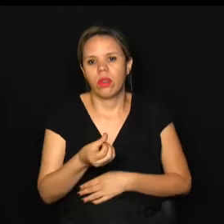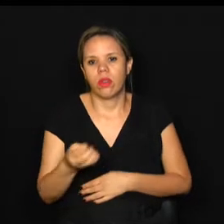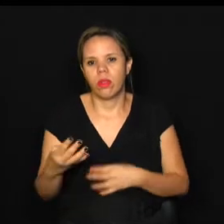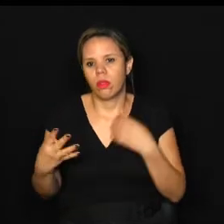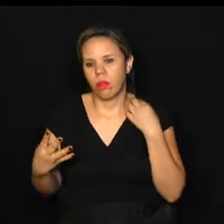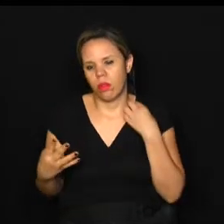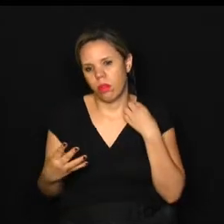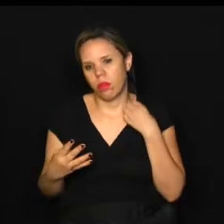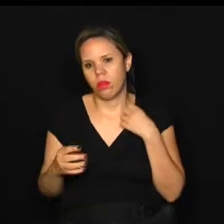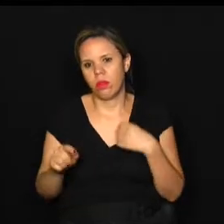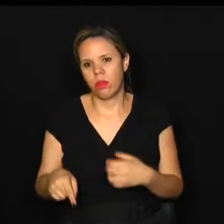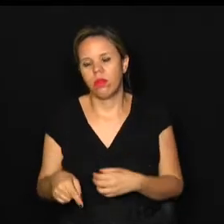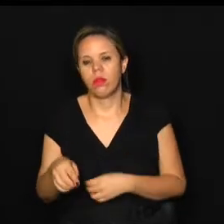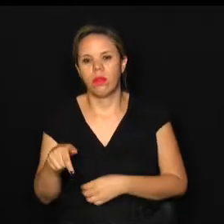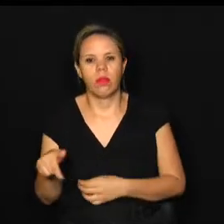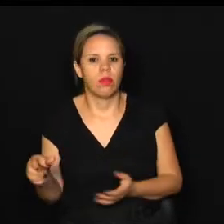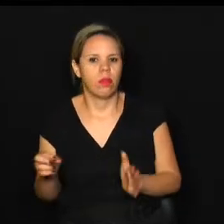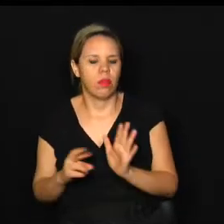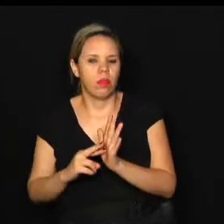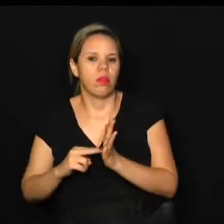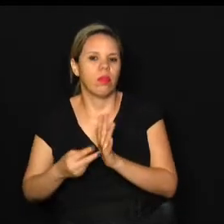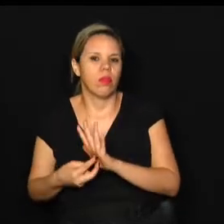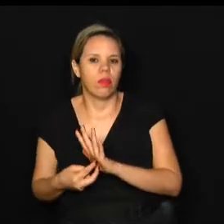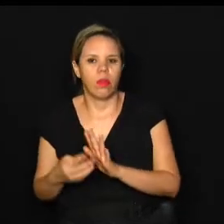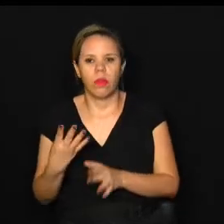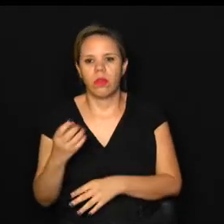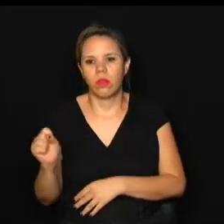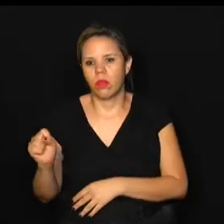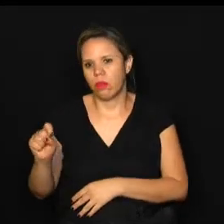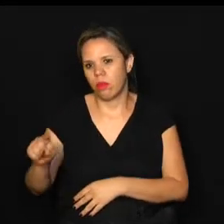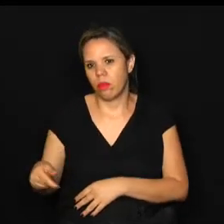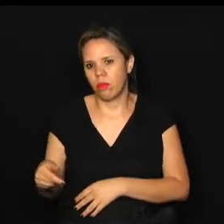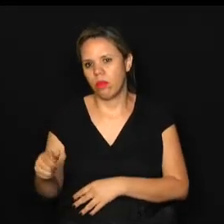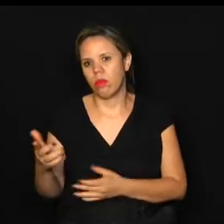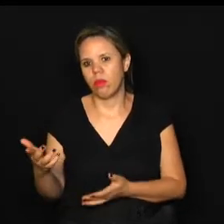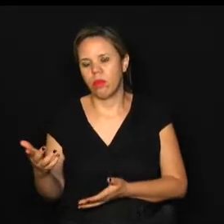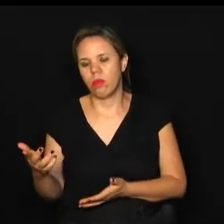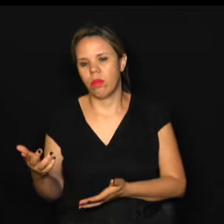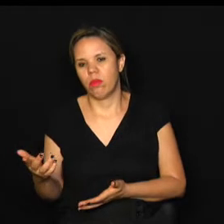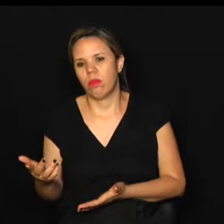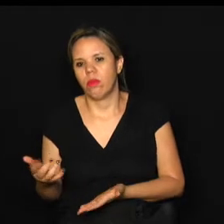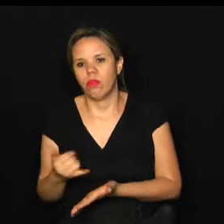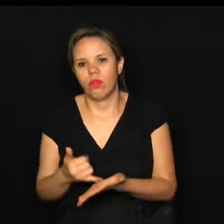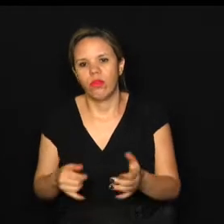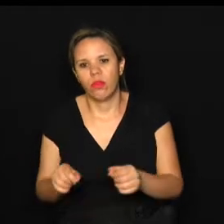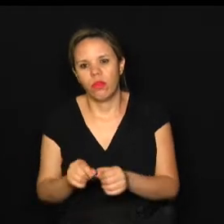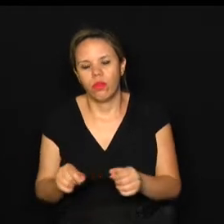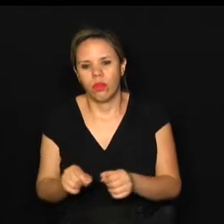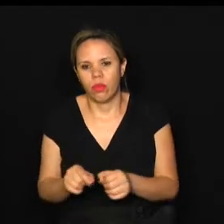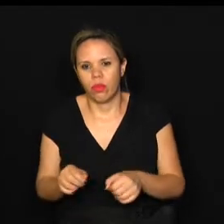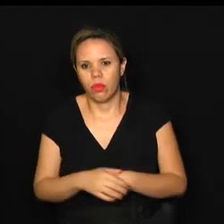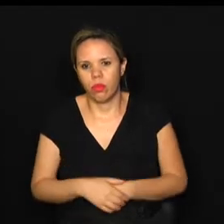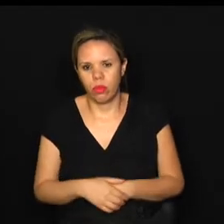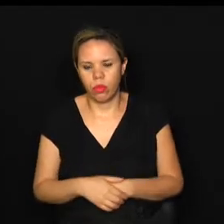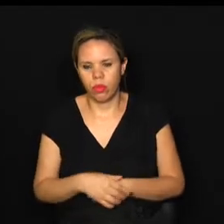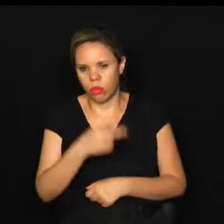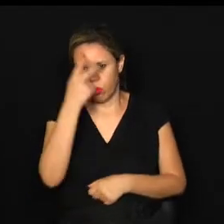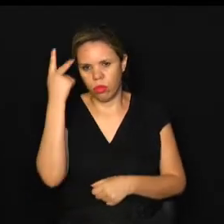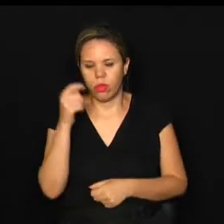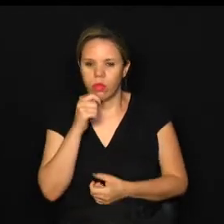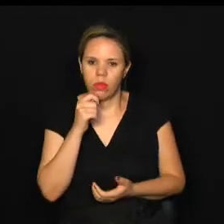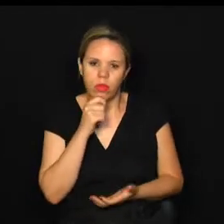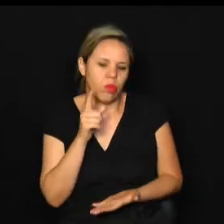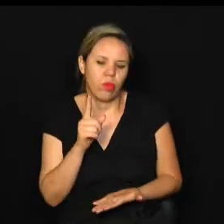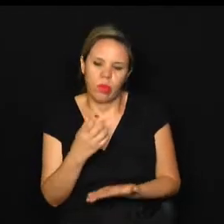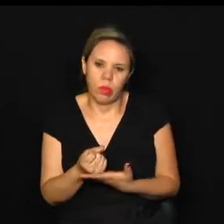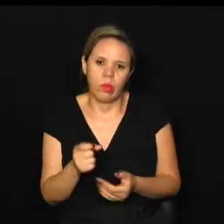2.604.700.000, o que representa 48,5% da receita corrente líquida, com as deduções dos inativos com